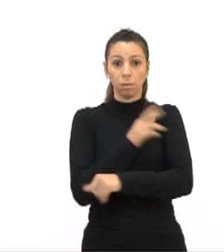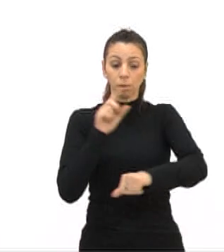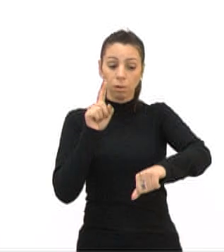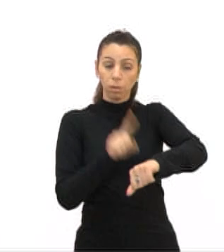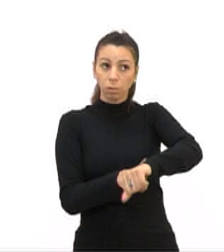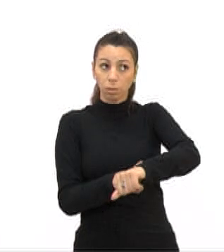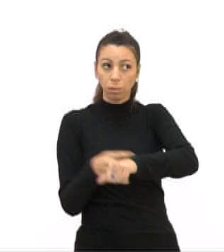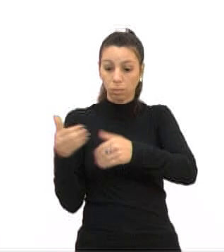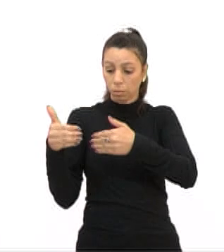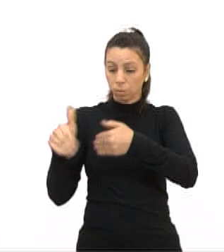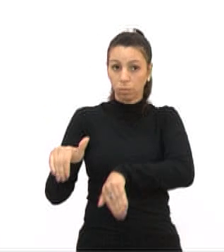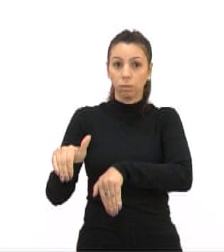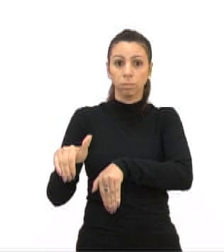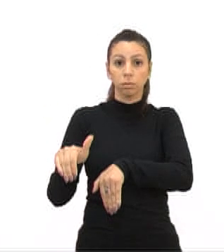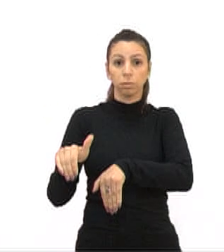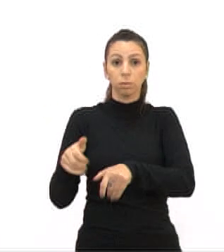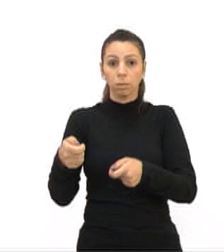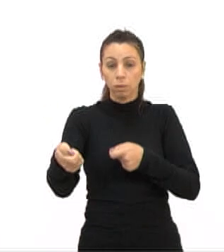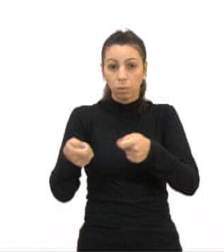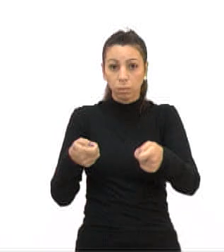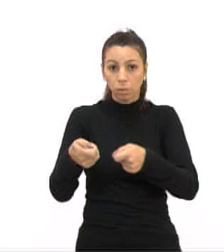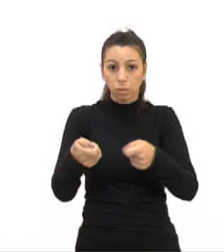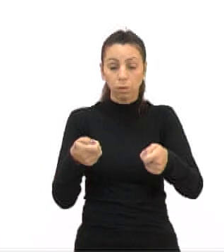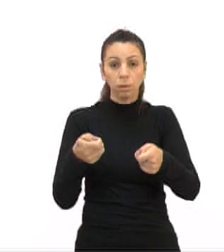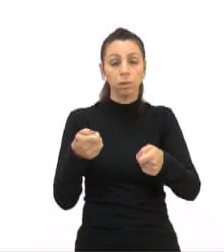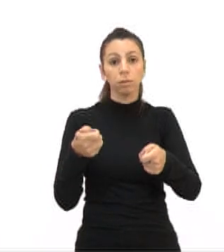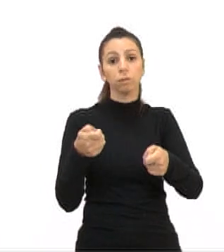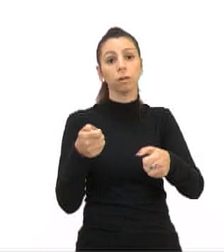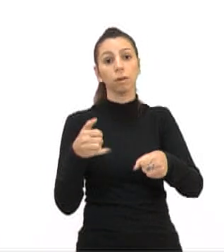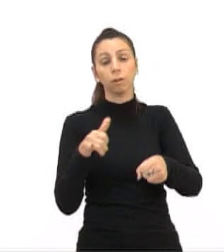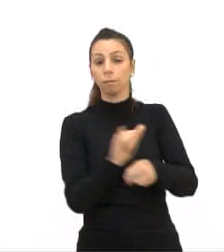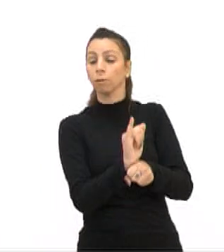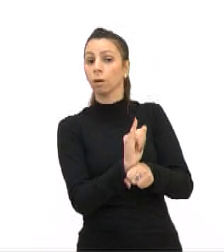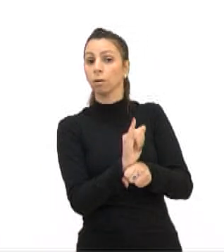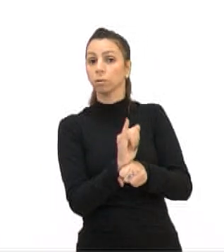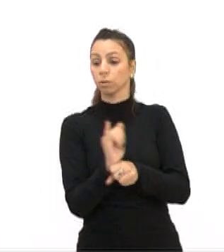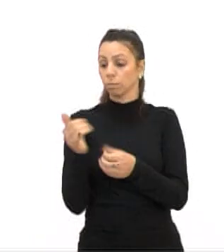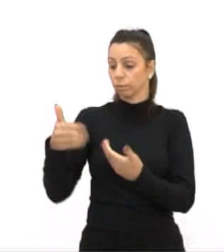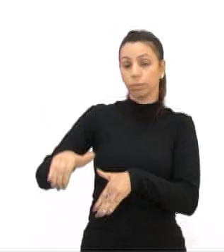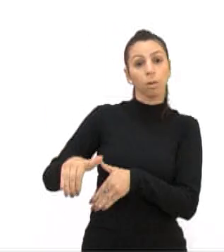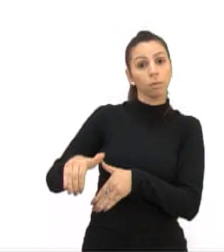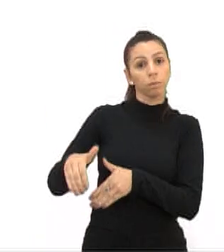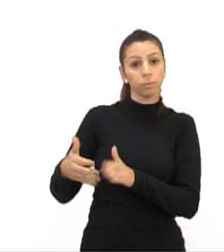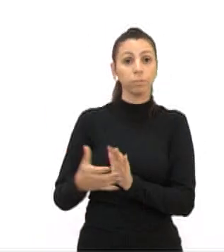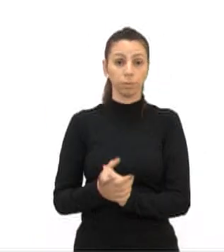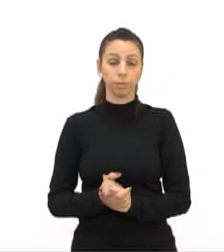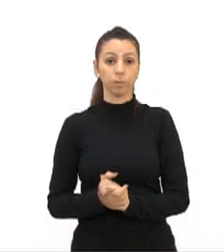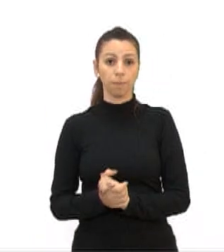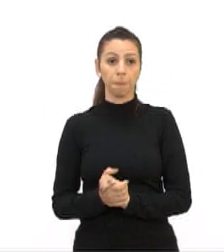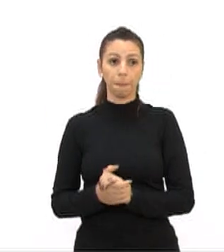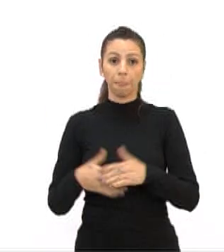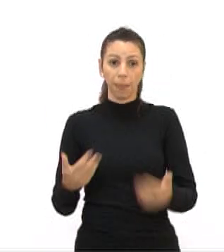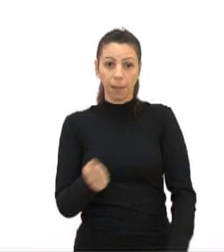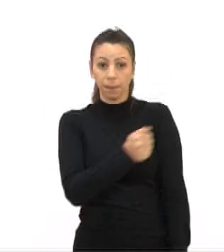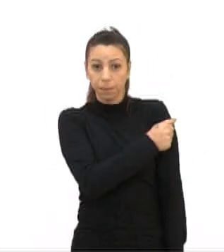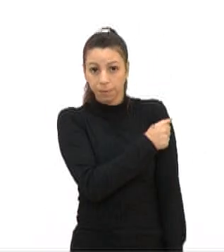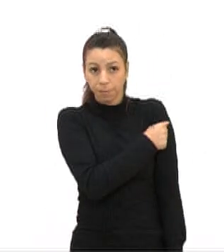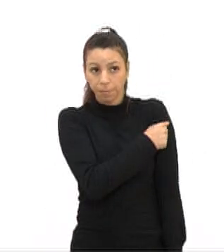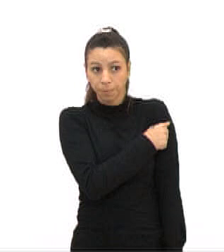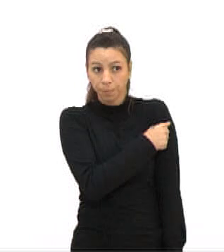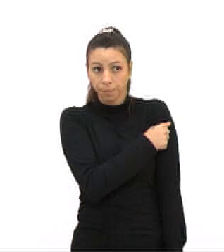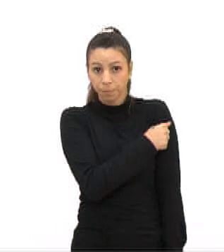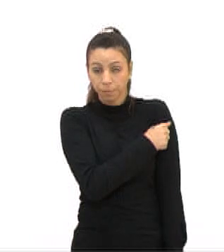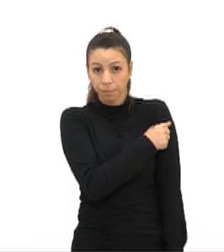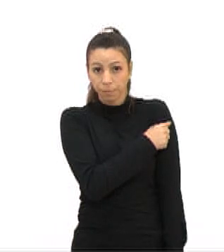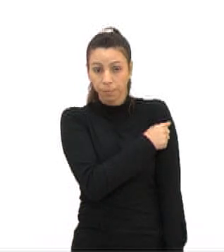avaliações, controle de faltas, execução de tarefas e etc. Então, aluno,